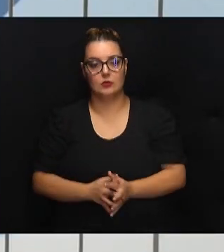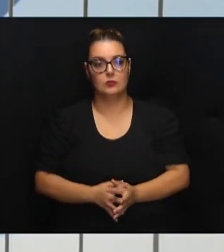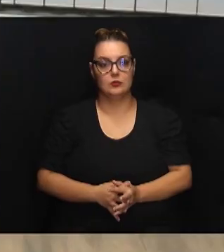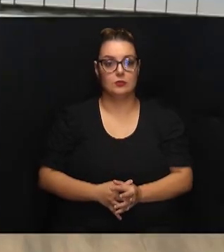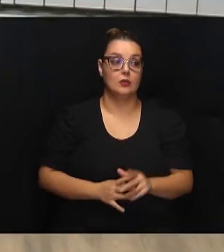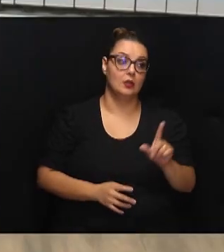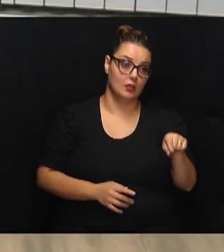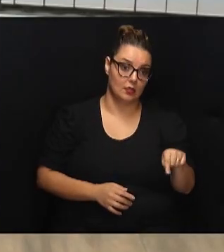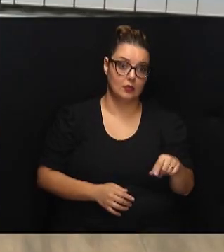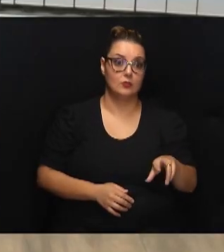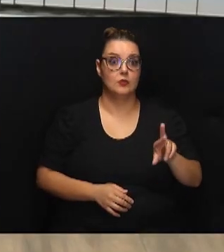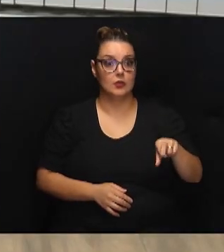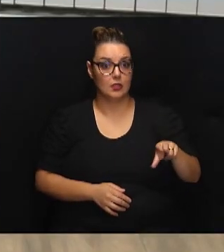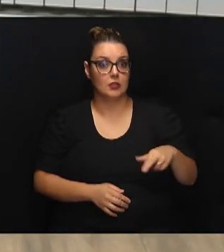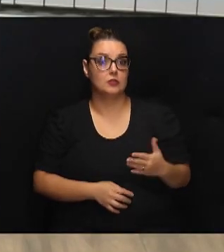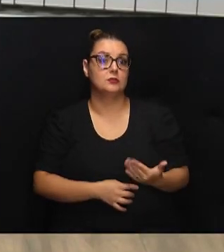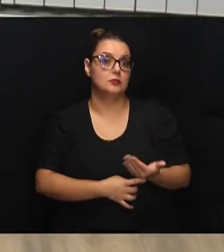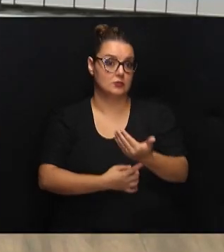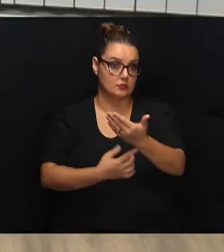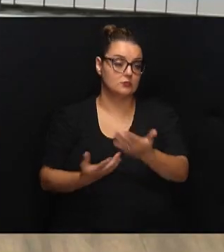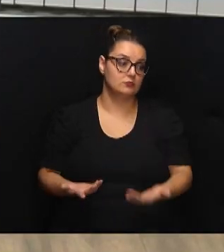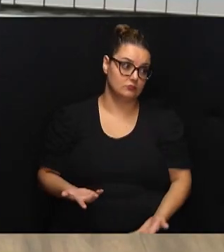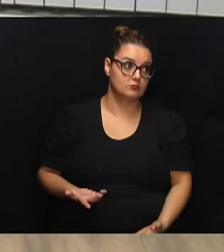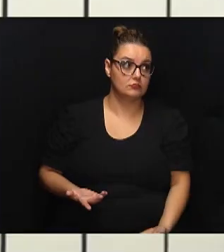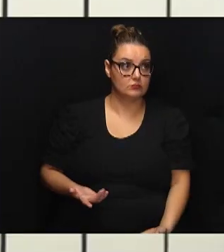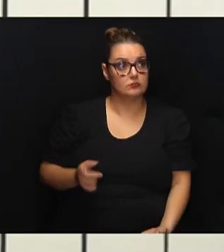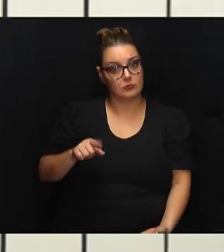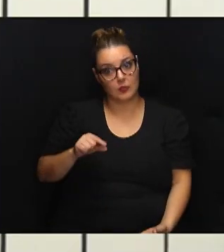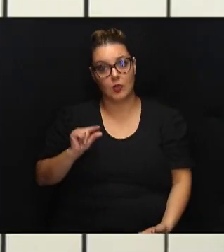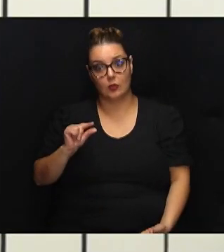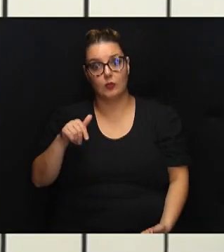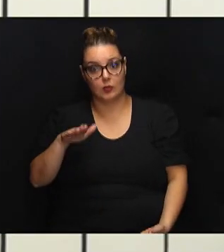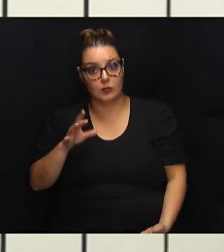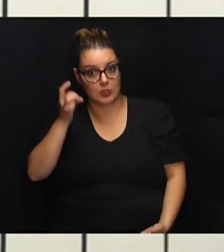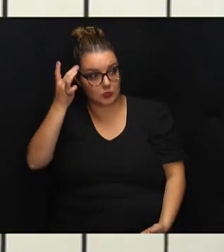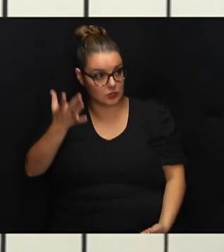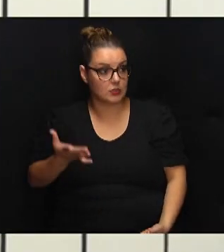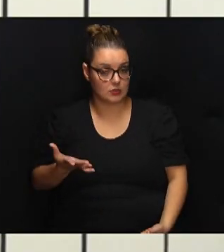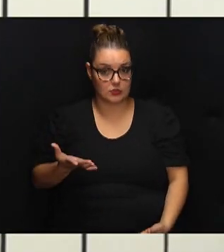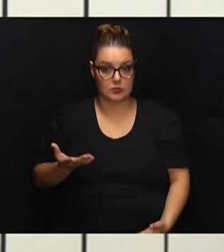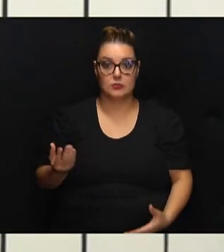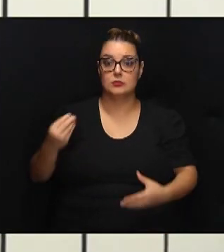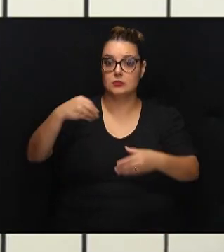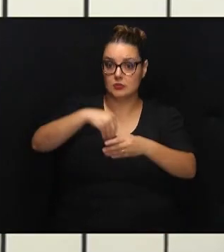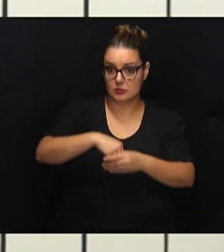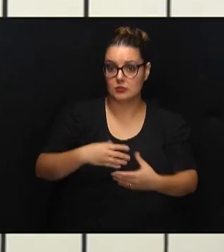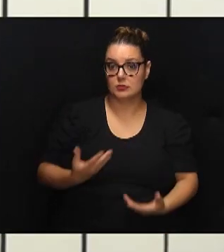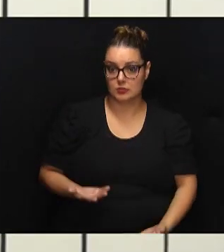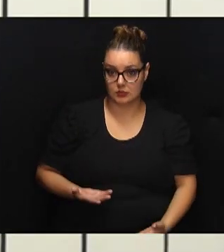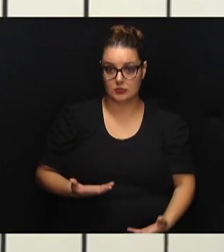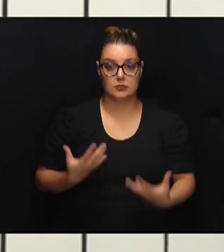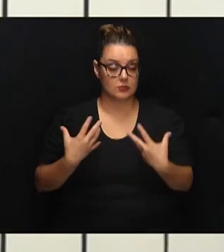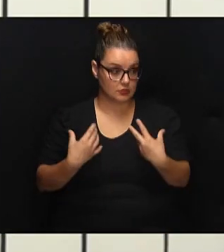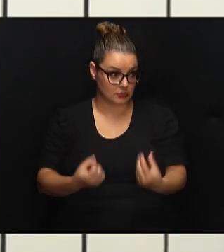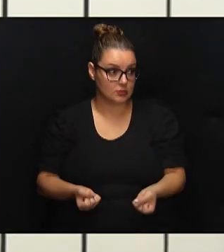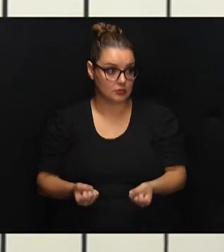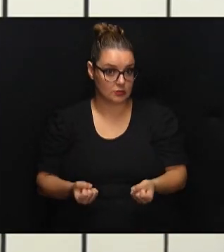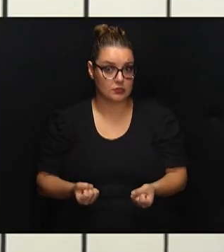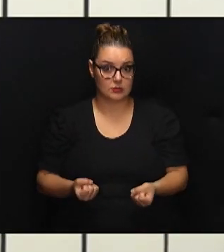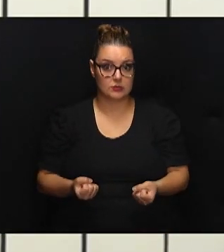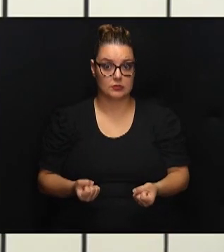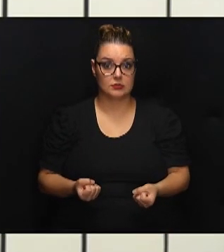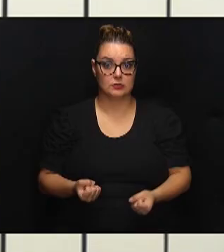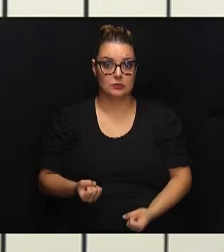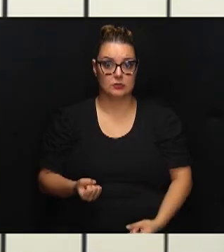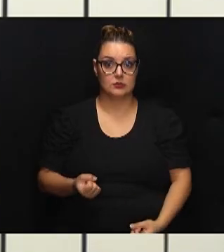por meio da tecnologia é um pouco mais fácil, né, de ser inserido e aceito